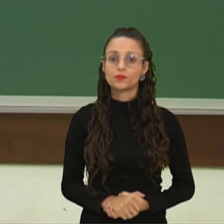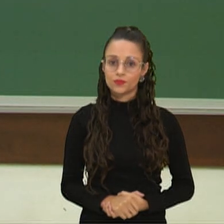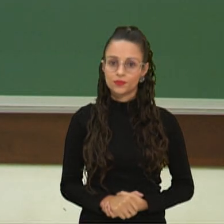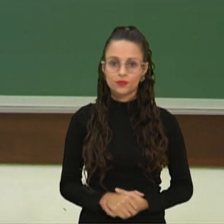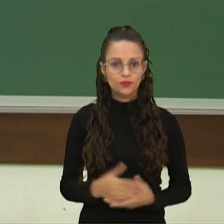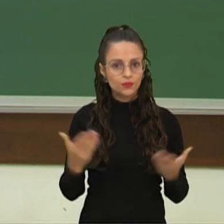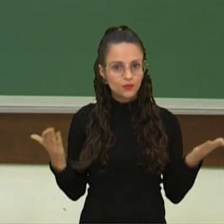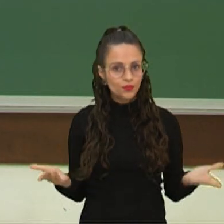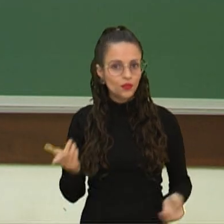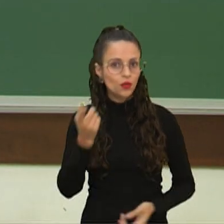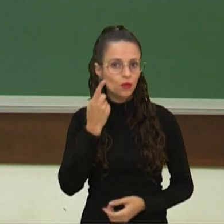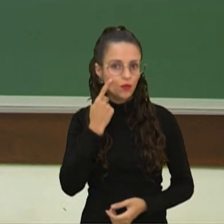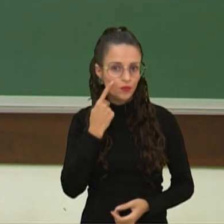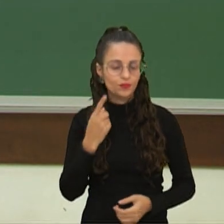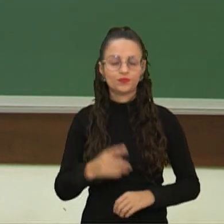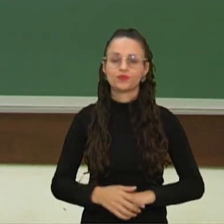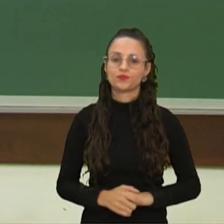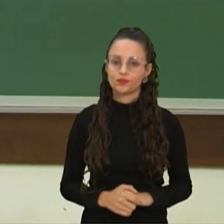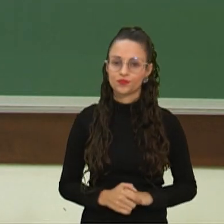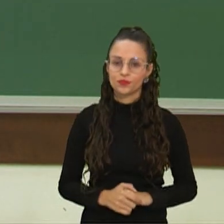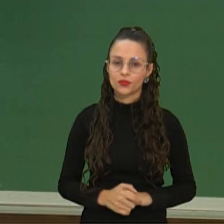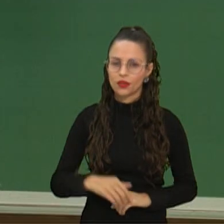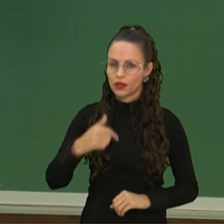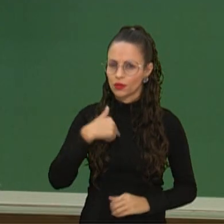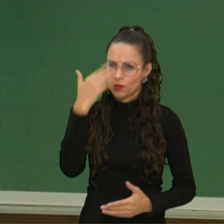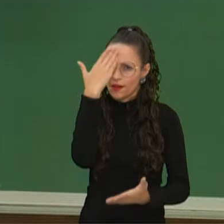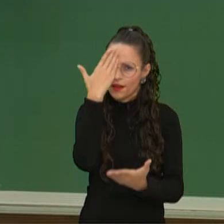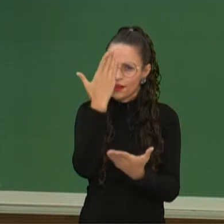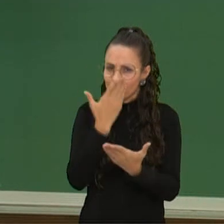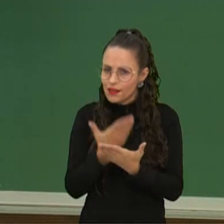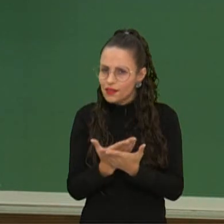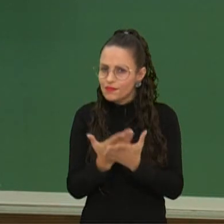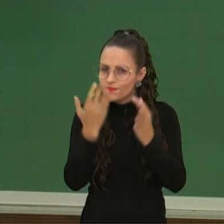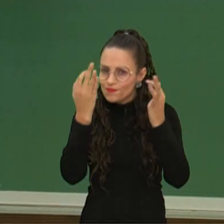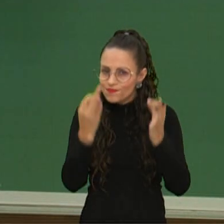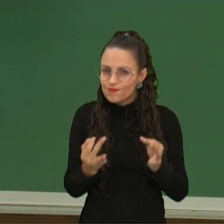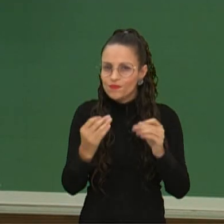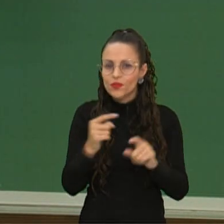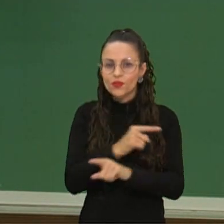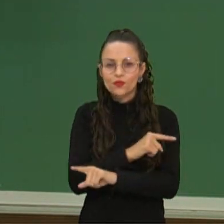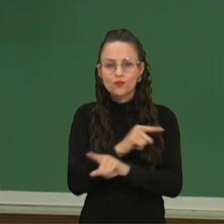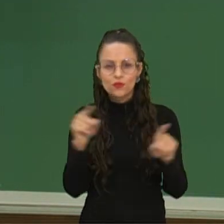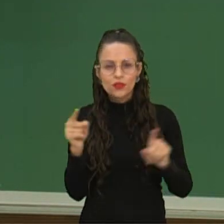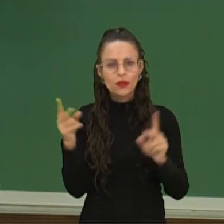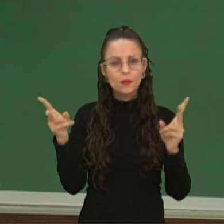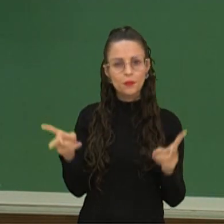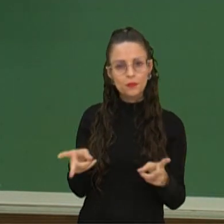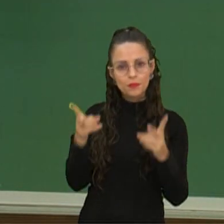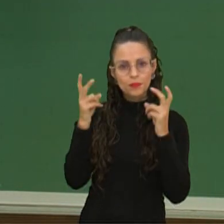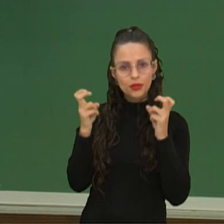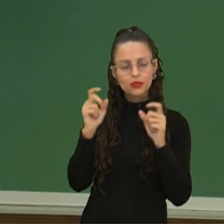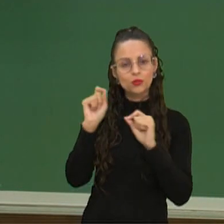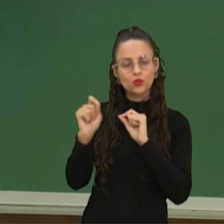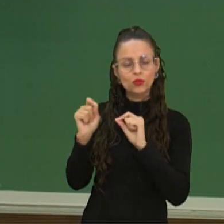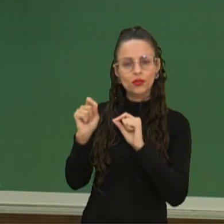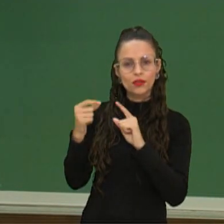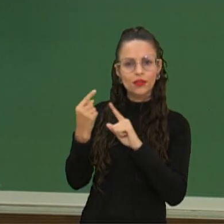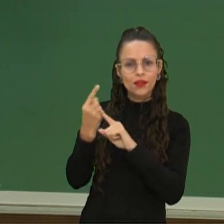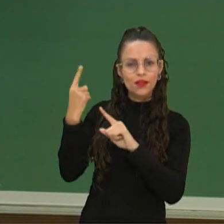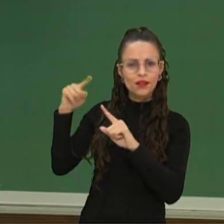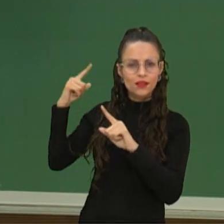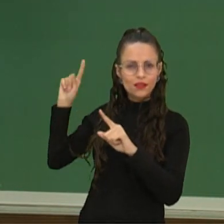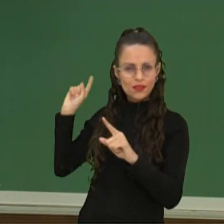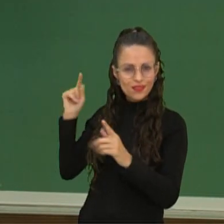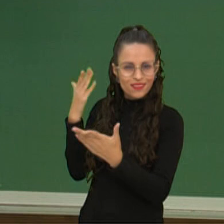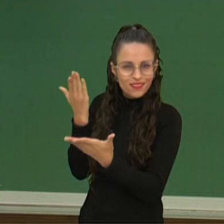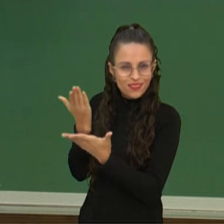Então, olha só, eu acredito que vocês devam ter reparado que das últimas aulas para cá, eu